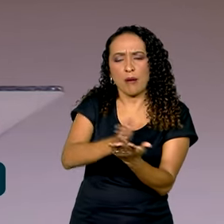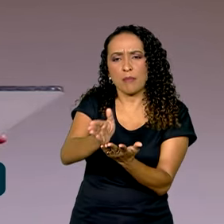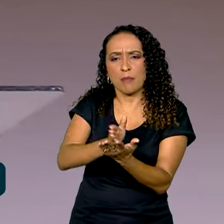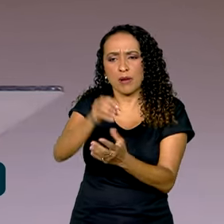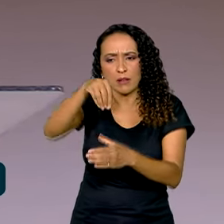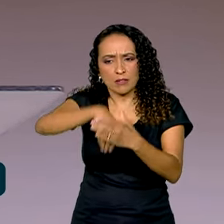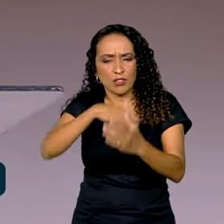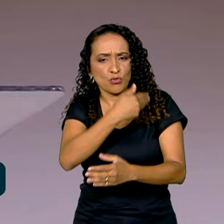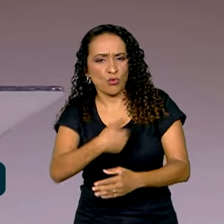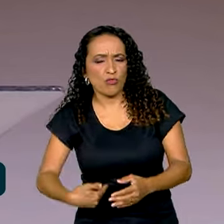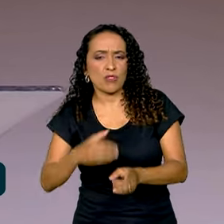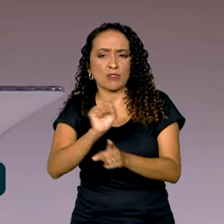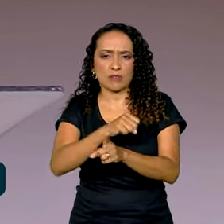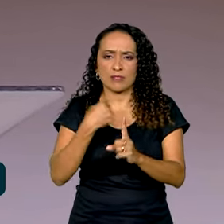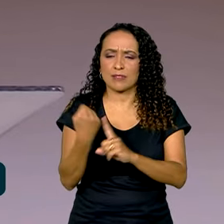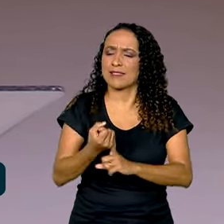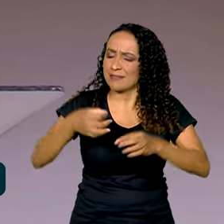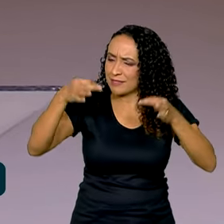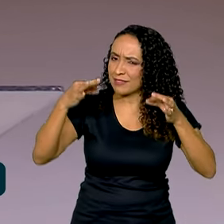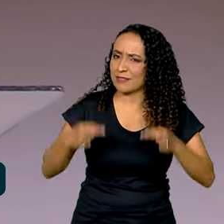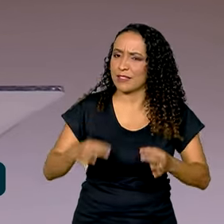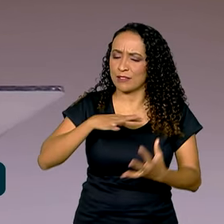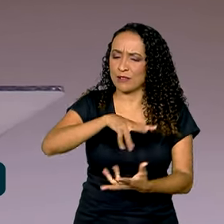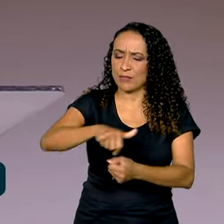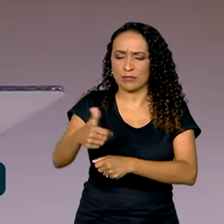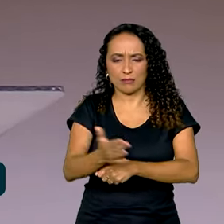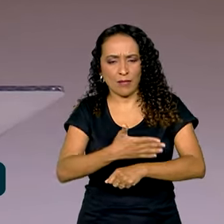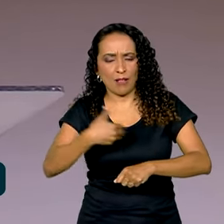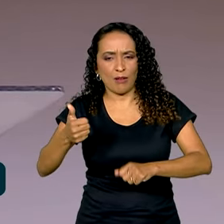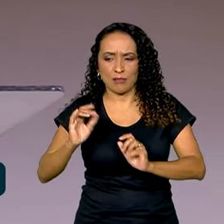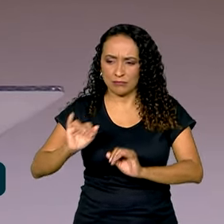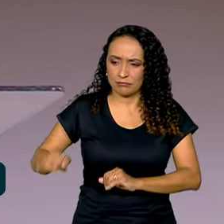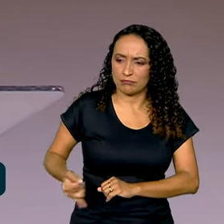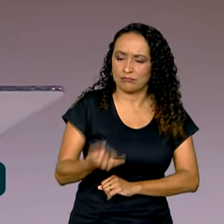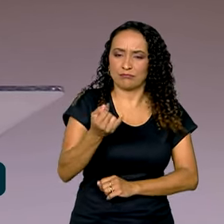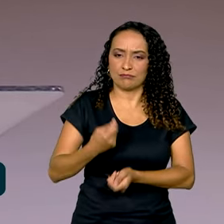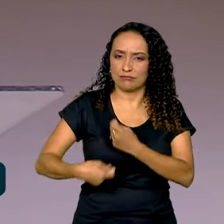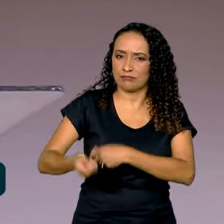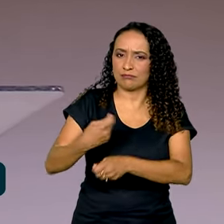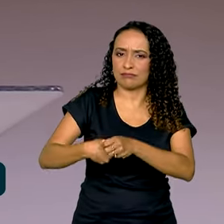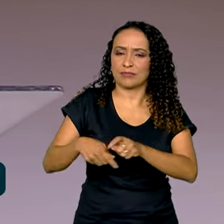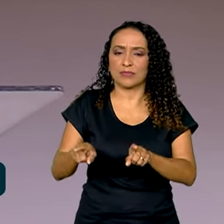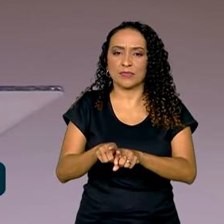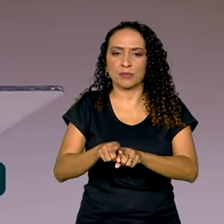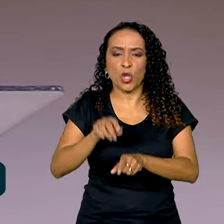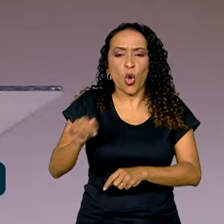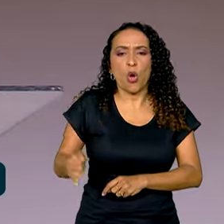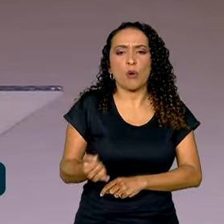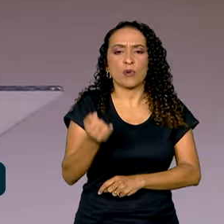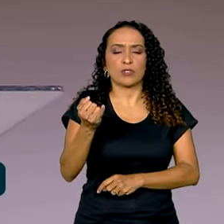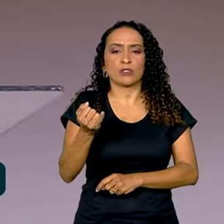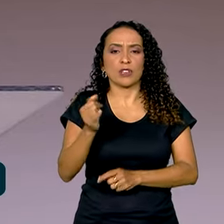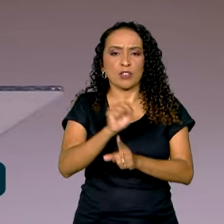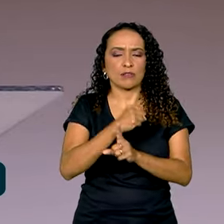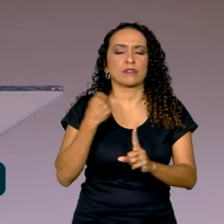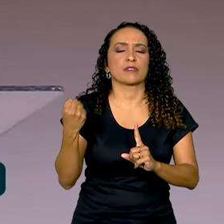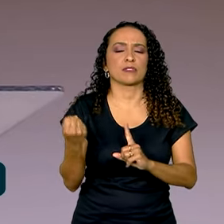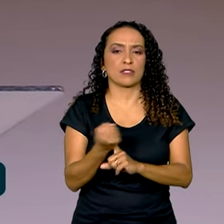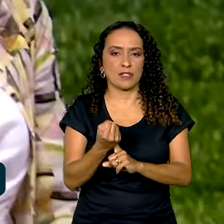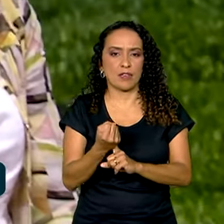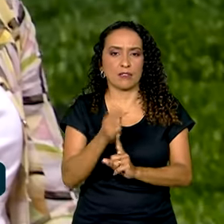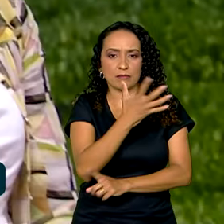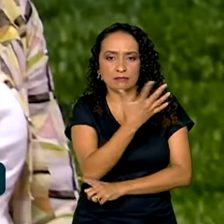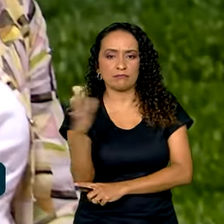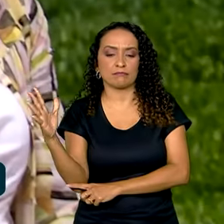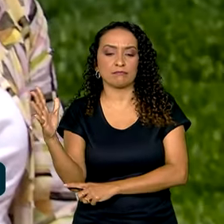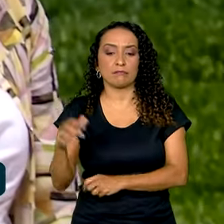dentro da sociedade é a certeza de um mundo melhor, de oportunidades econômicas e de oportunidades sociais e